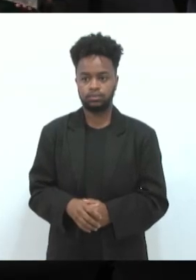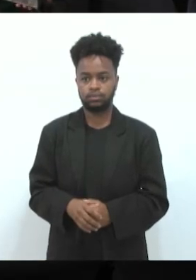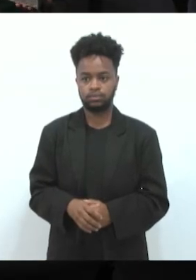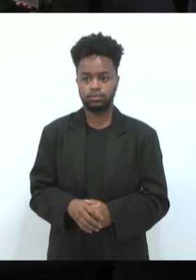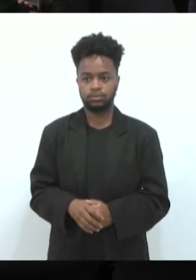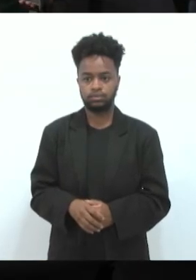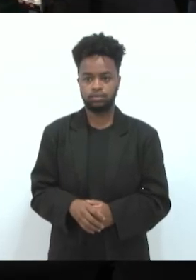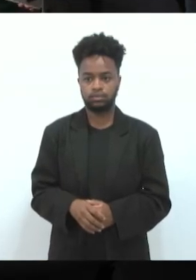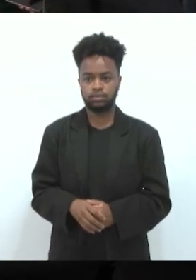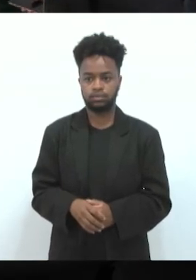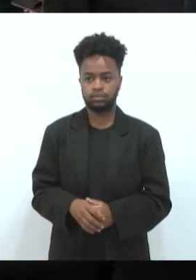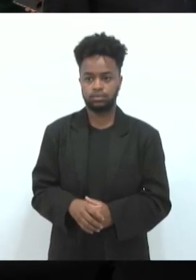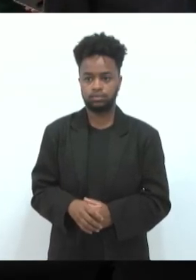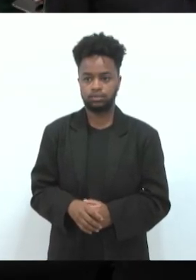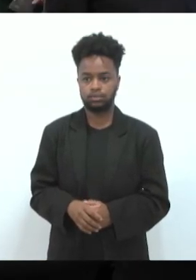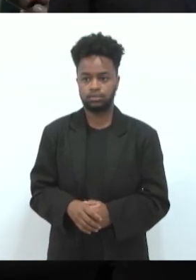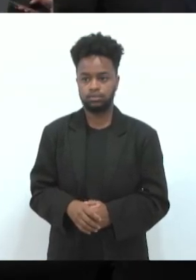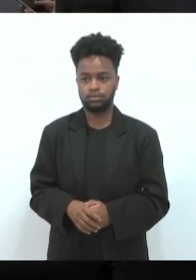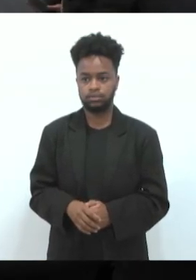Yuri.